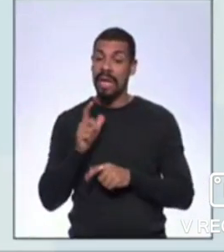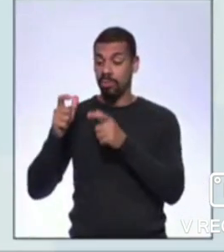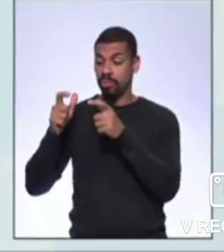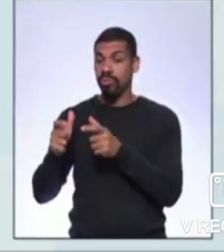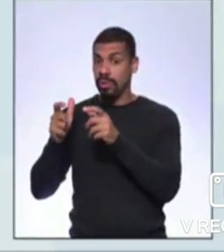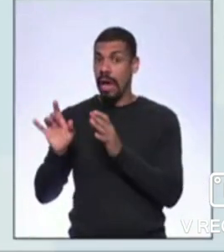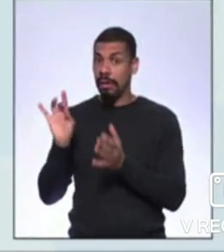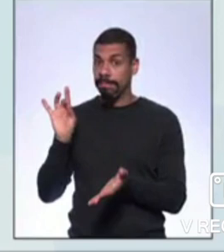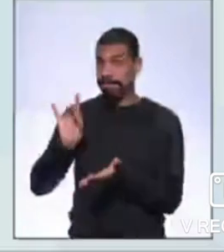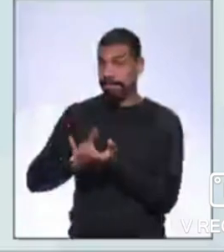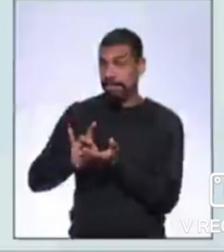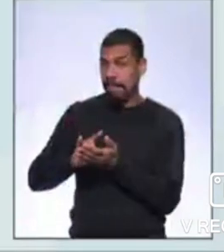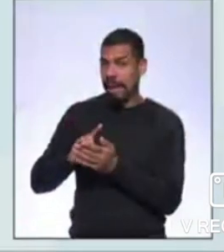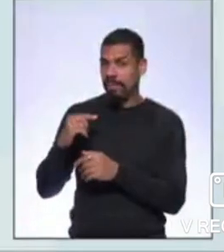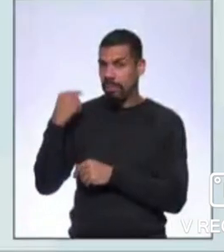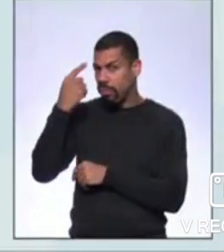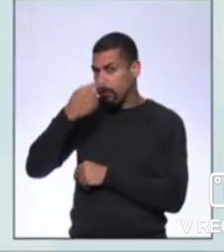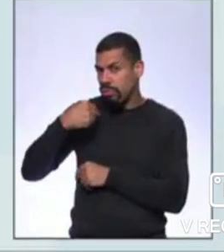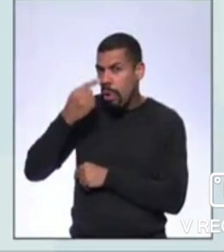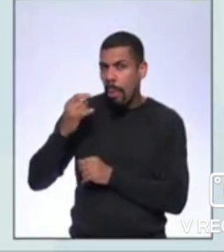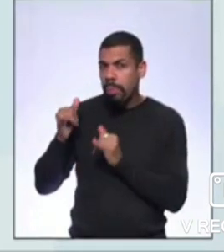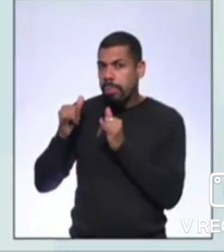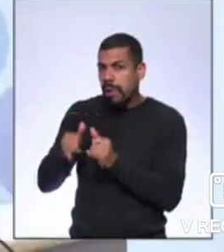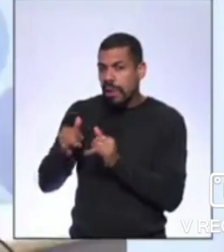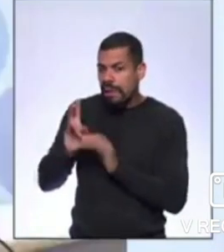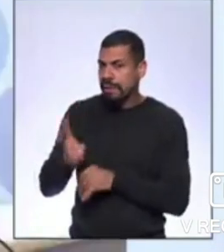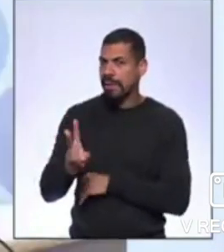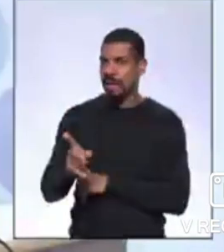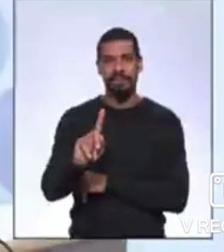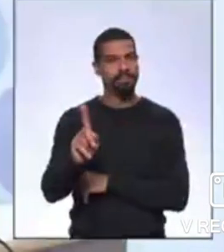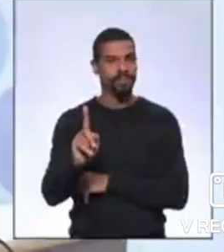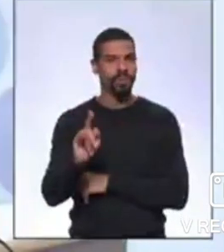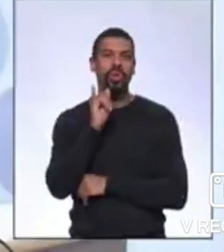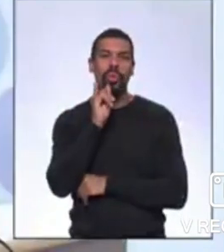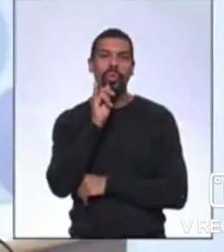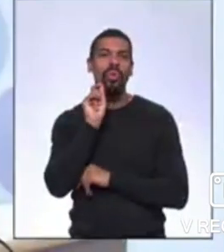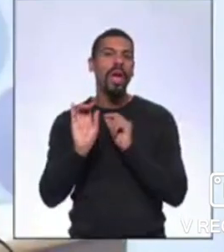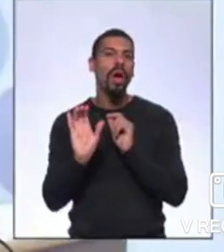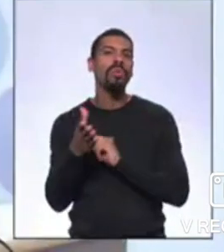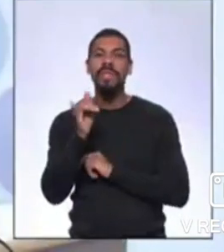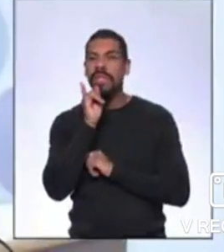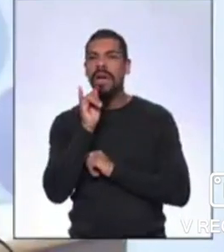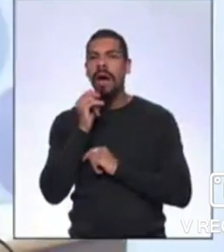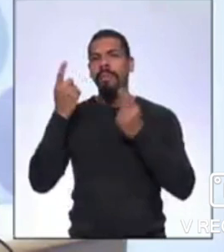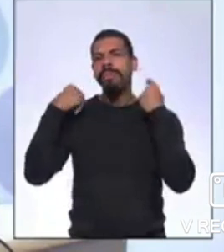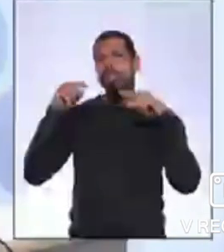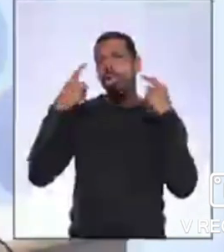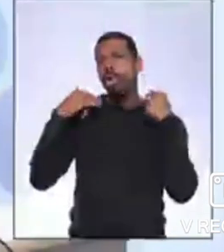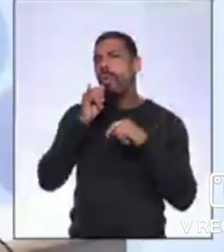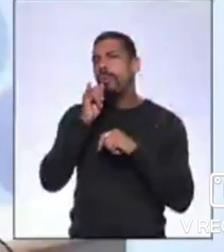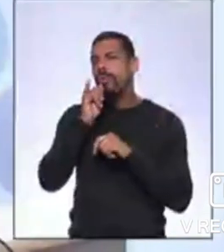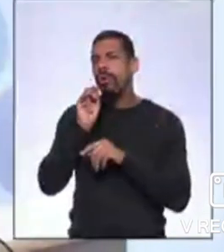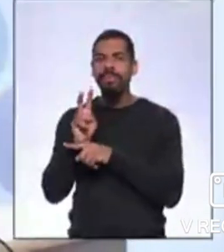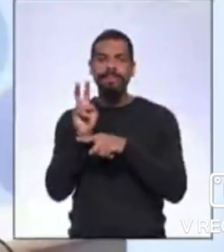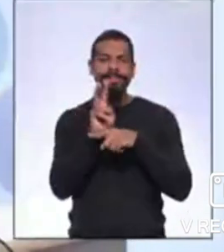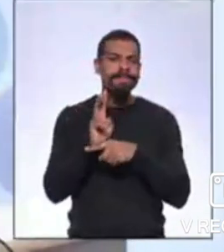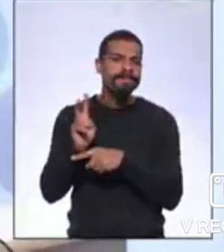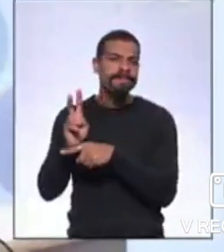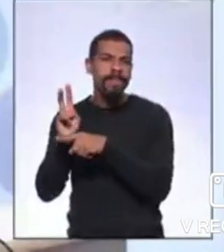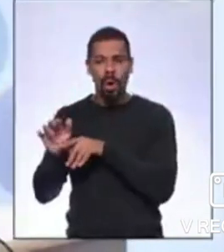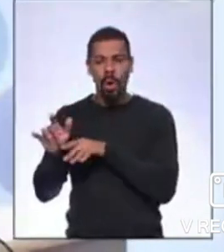não por muito tempo. Como eles são pastores, eles estão sempre mudando de lugar juntamente com